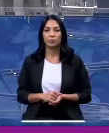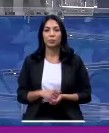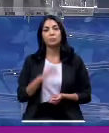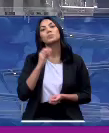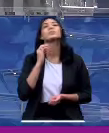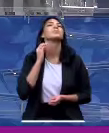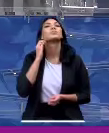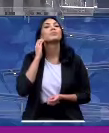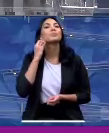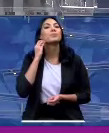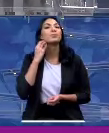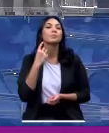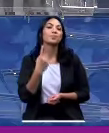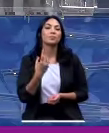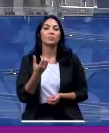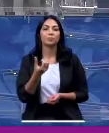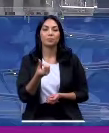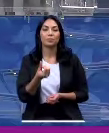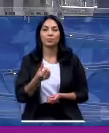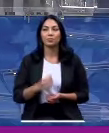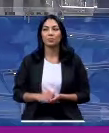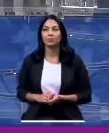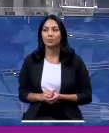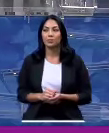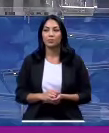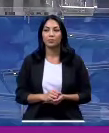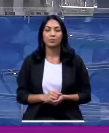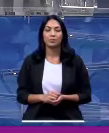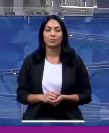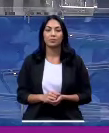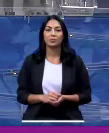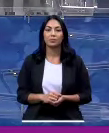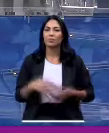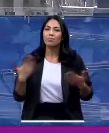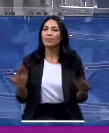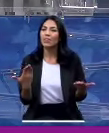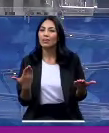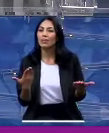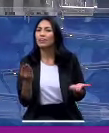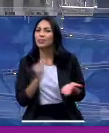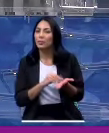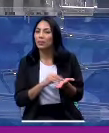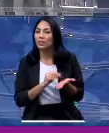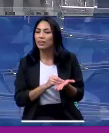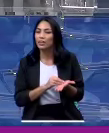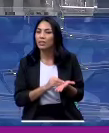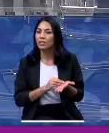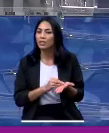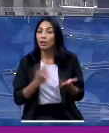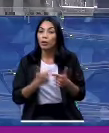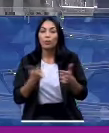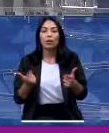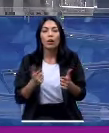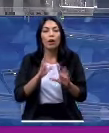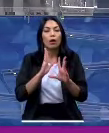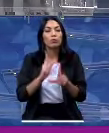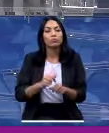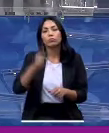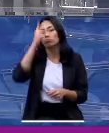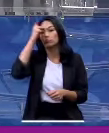Bola rosa, número 16. Rosa, 16. E aí, tá marcando? Pra sorte, todo mundo é